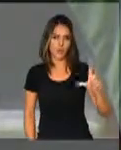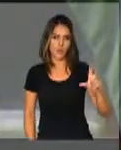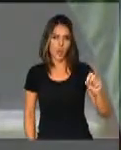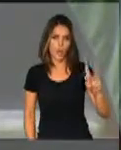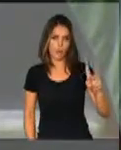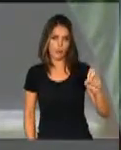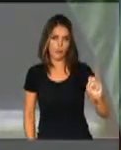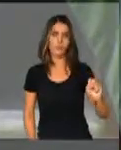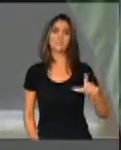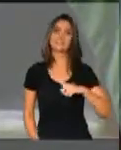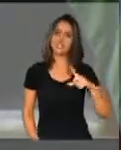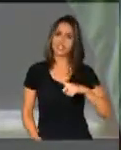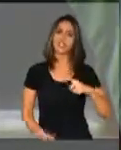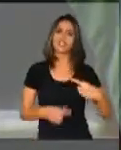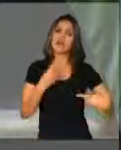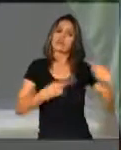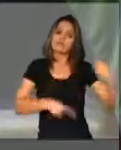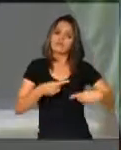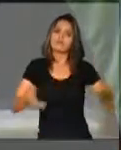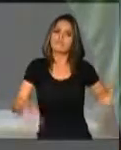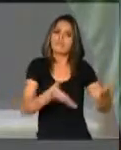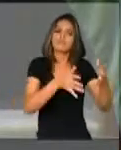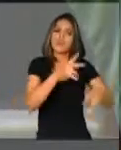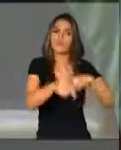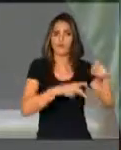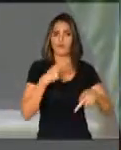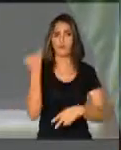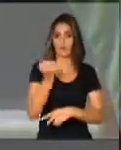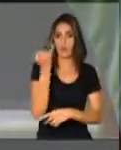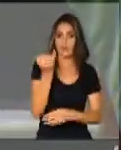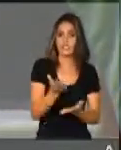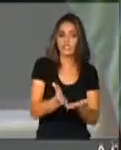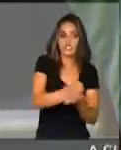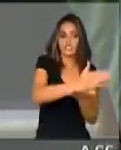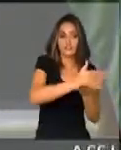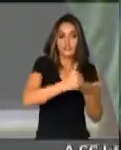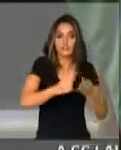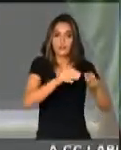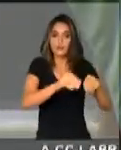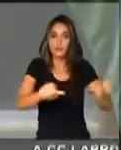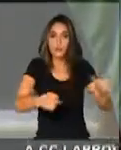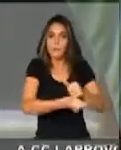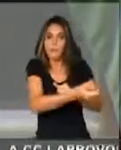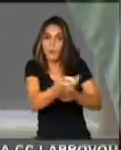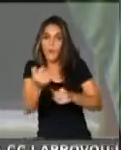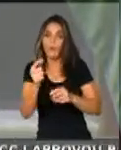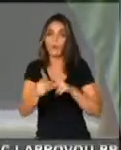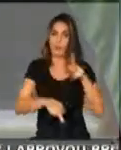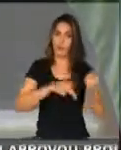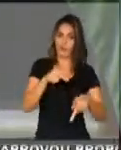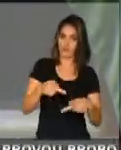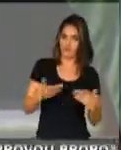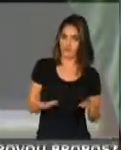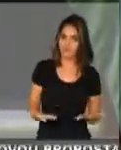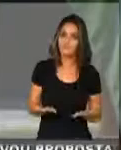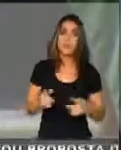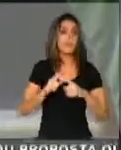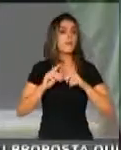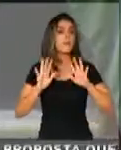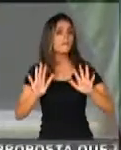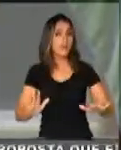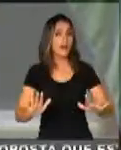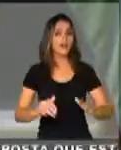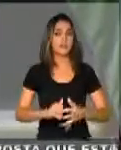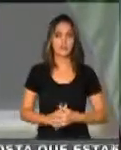Estado importantes, como a reforma agrária, entre outras reformas de base importantes. No entanto,